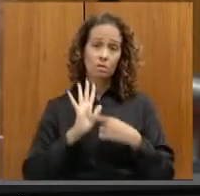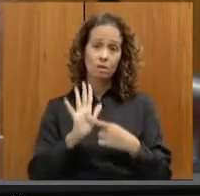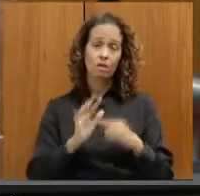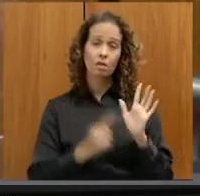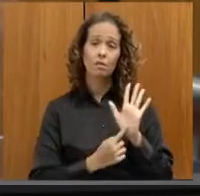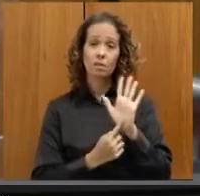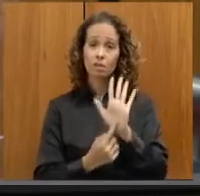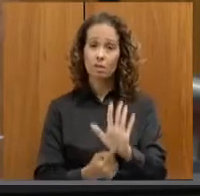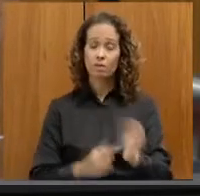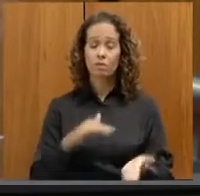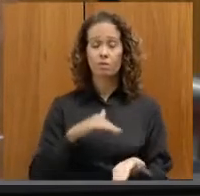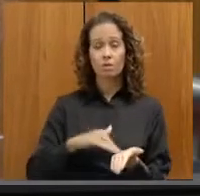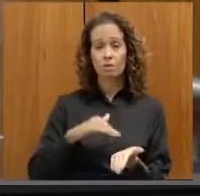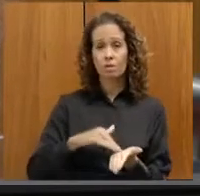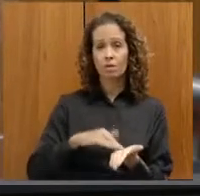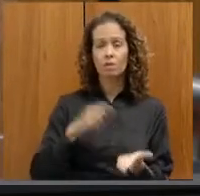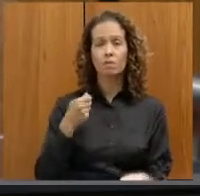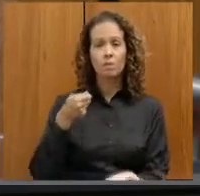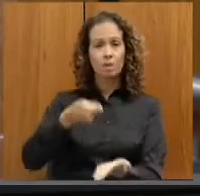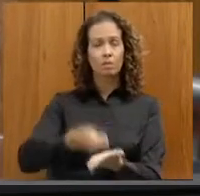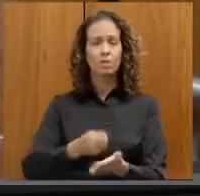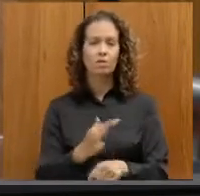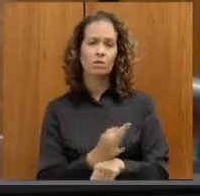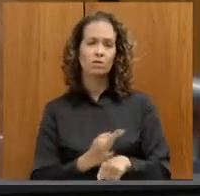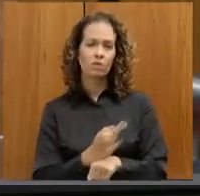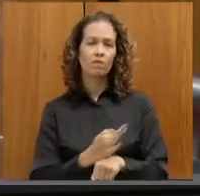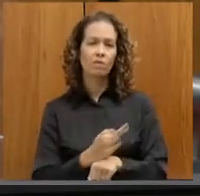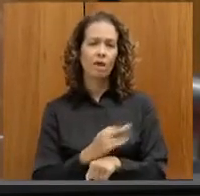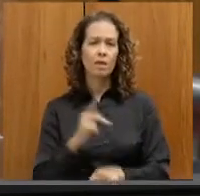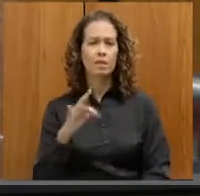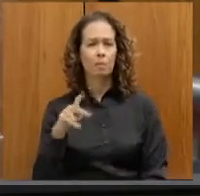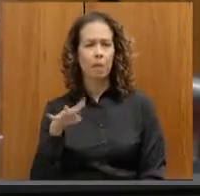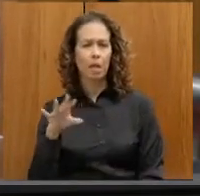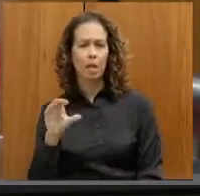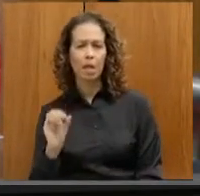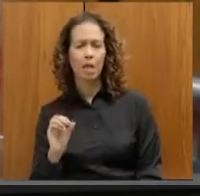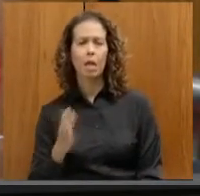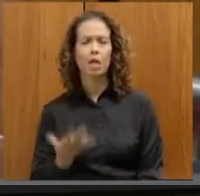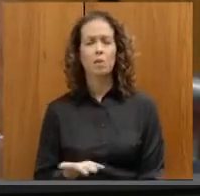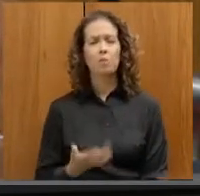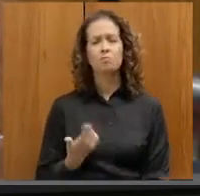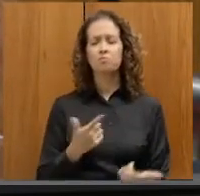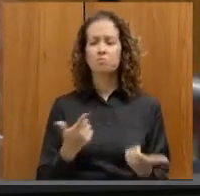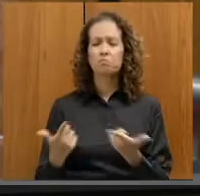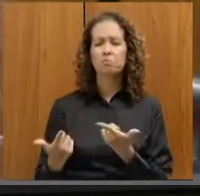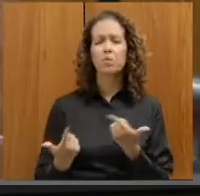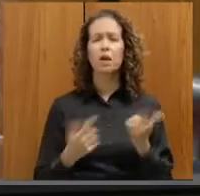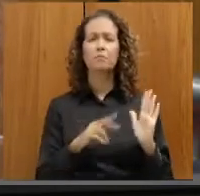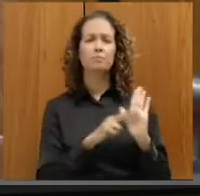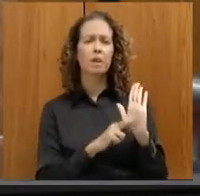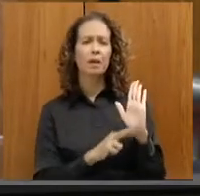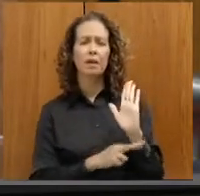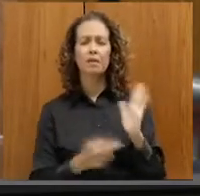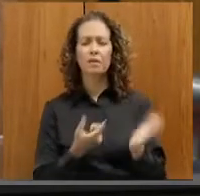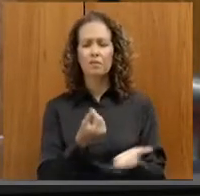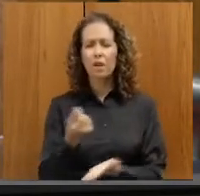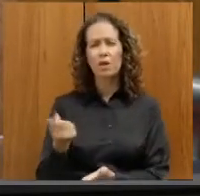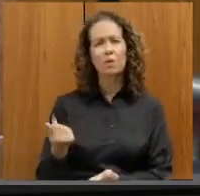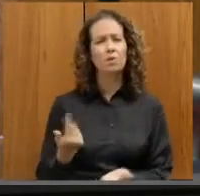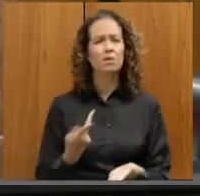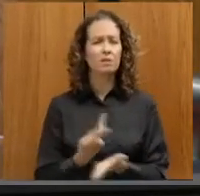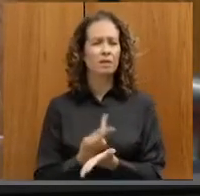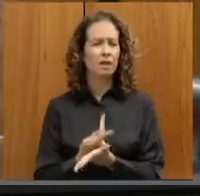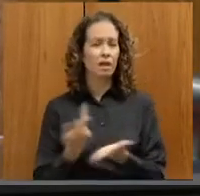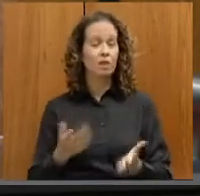apresentação do secretário pagamento de férias prêmio secretário nesse momento sempre tério e com valores desatualizados